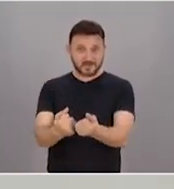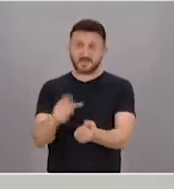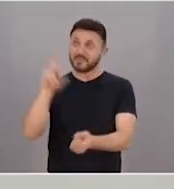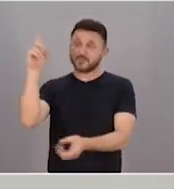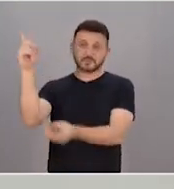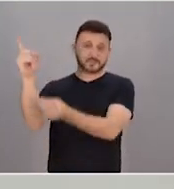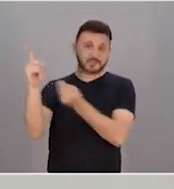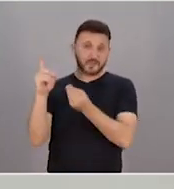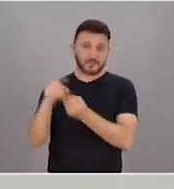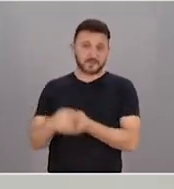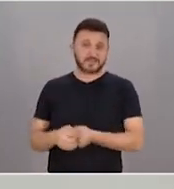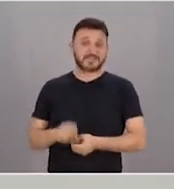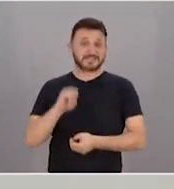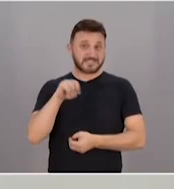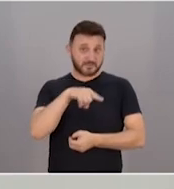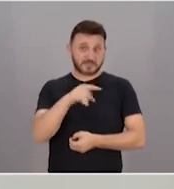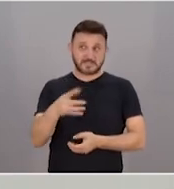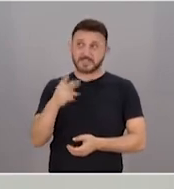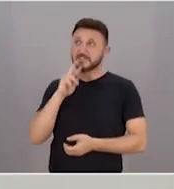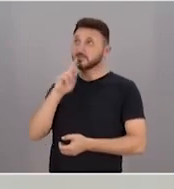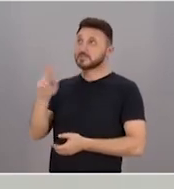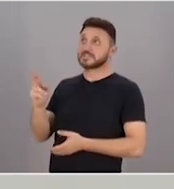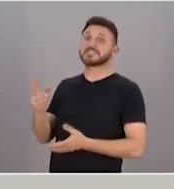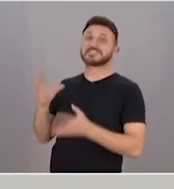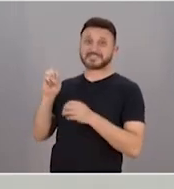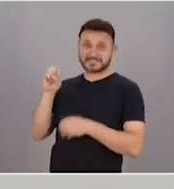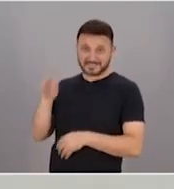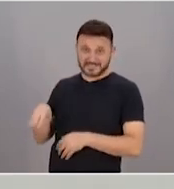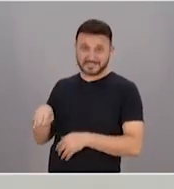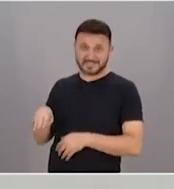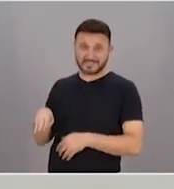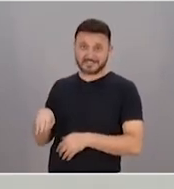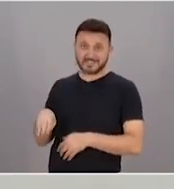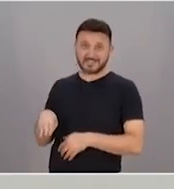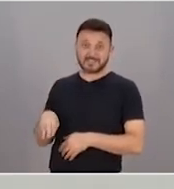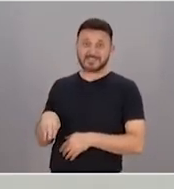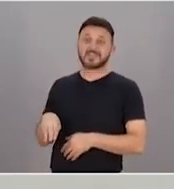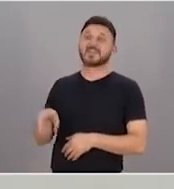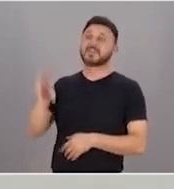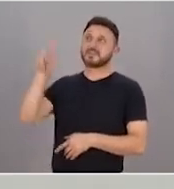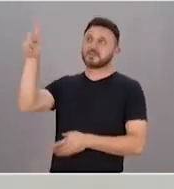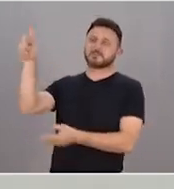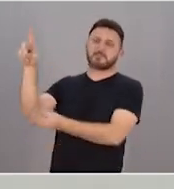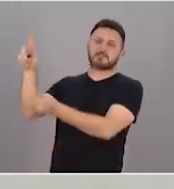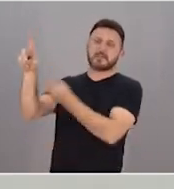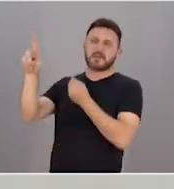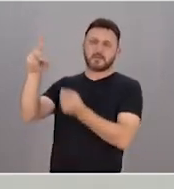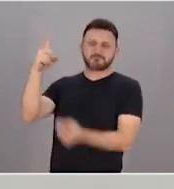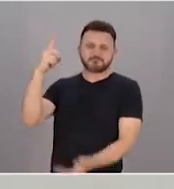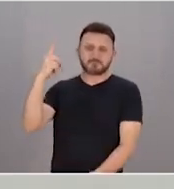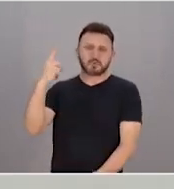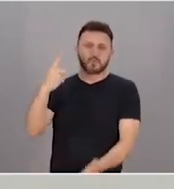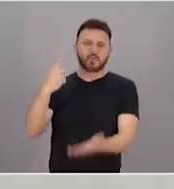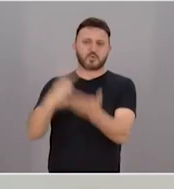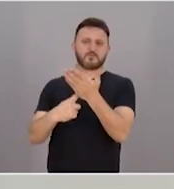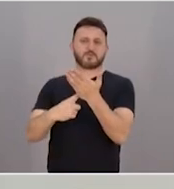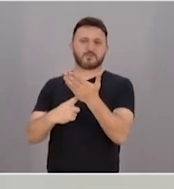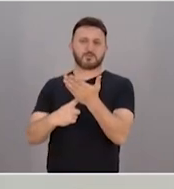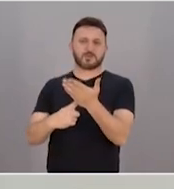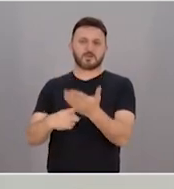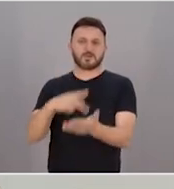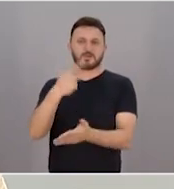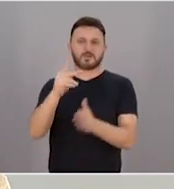Eu lhes garanto, se vocês fizerem o que eu estou pedindo, eu confirmarei o